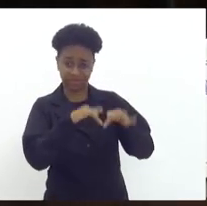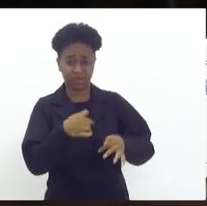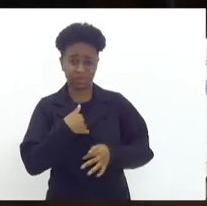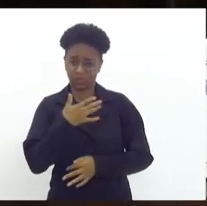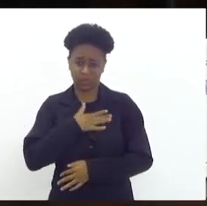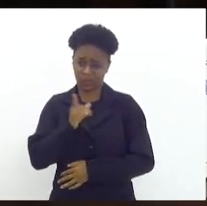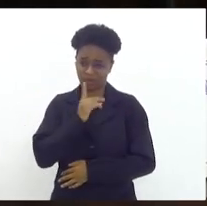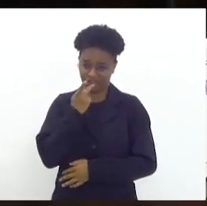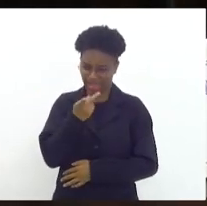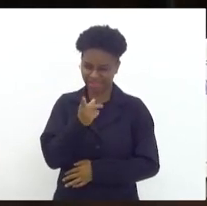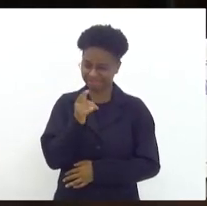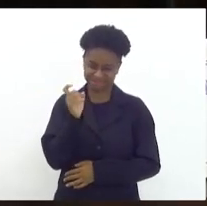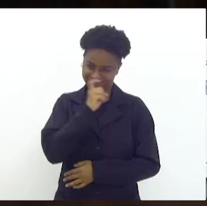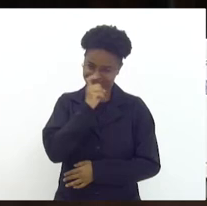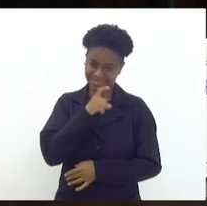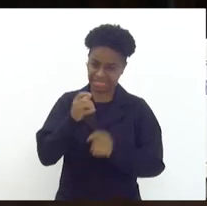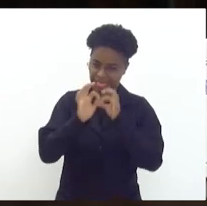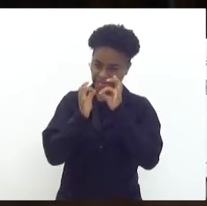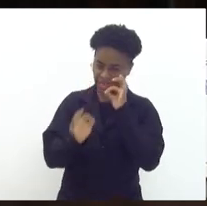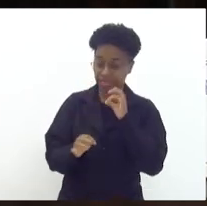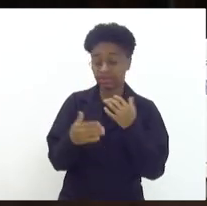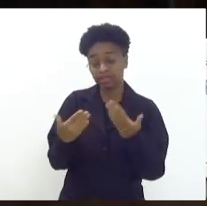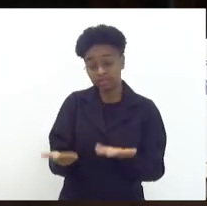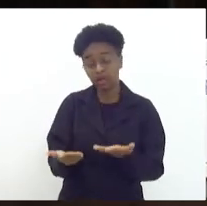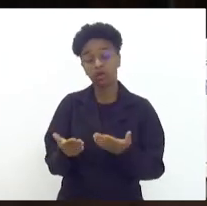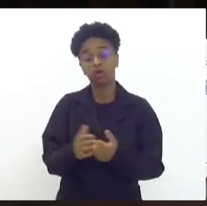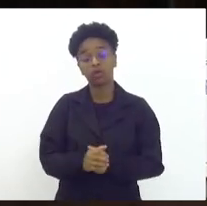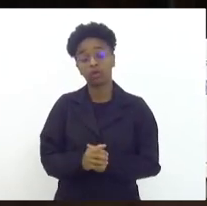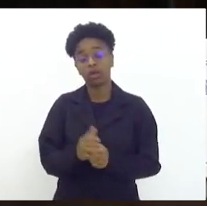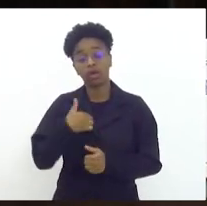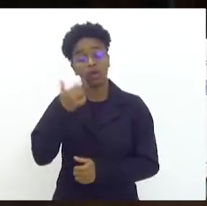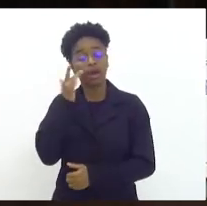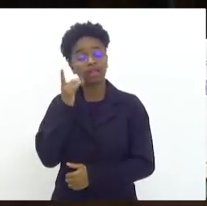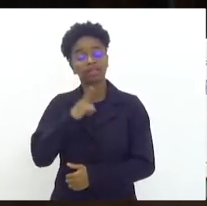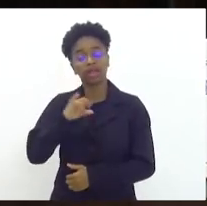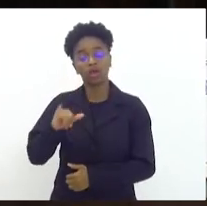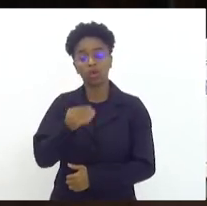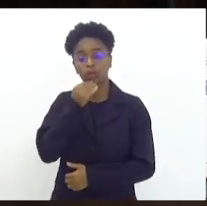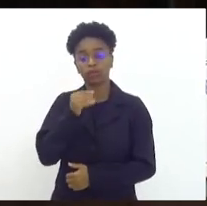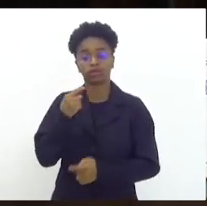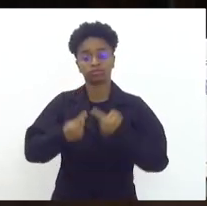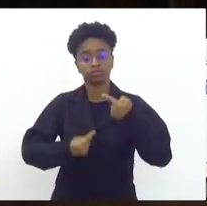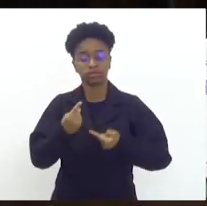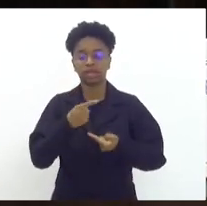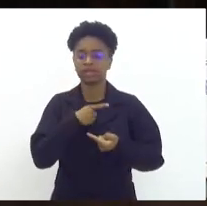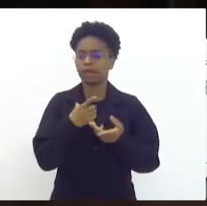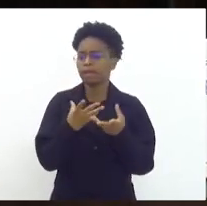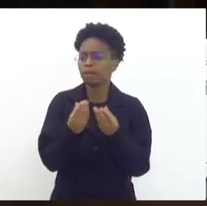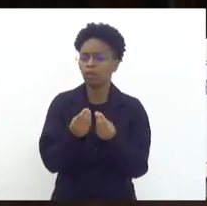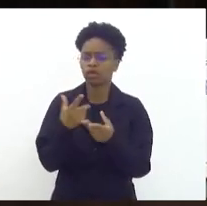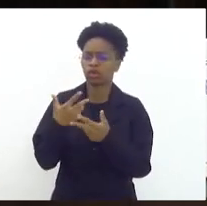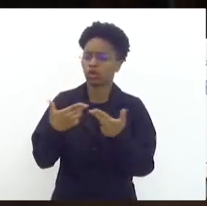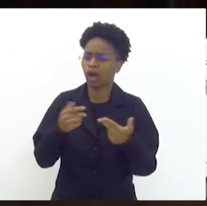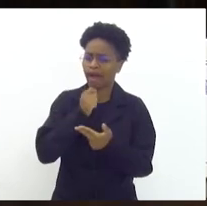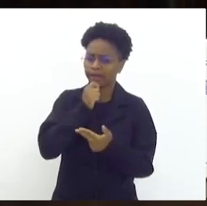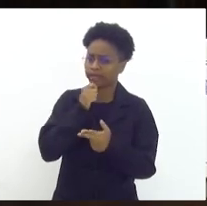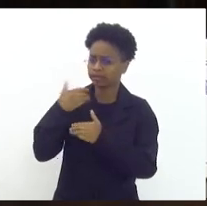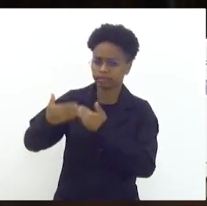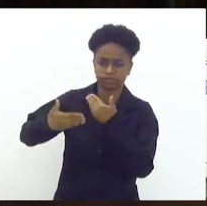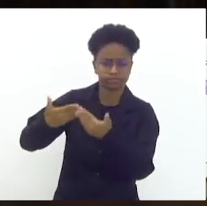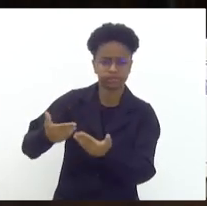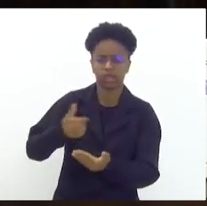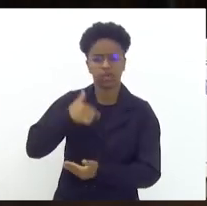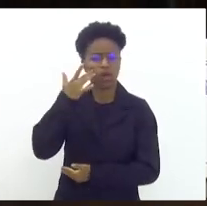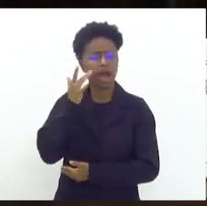quase Então eu acho que nós temos a oportunidade de bater tem muita coisa pela frente acho que no senado federal